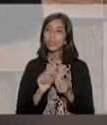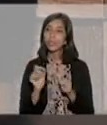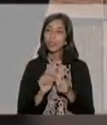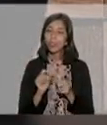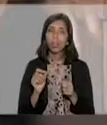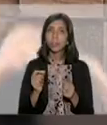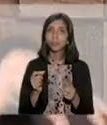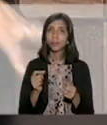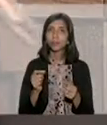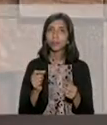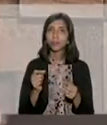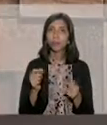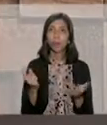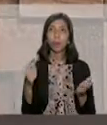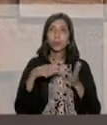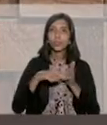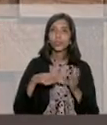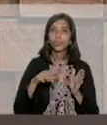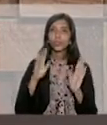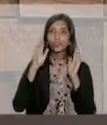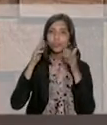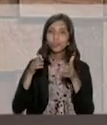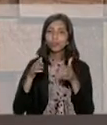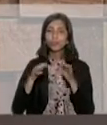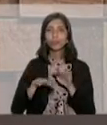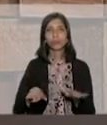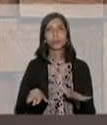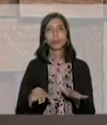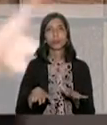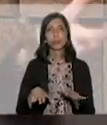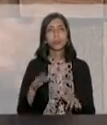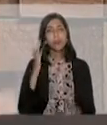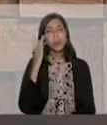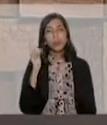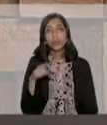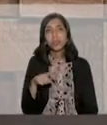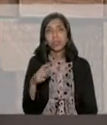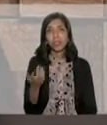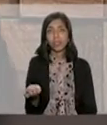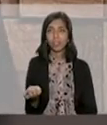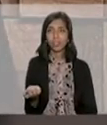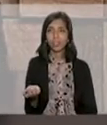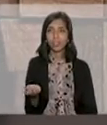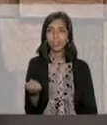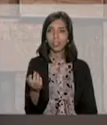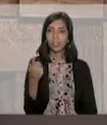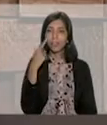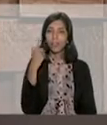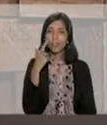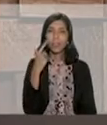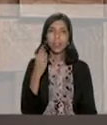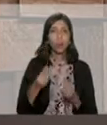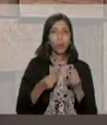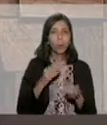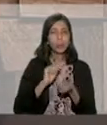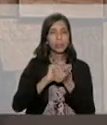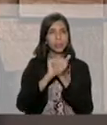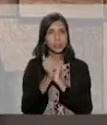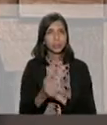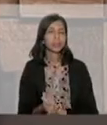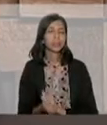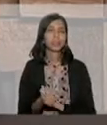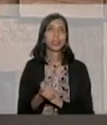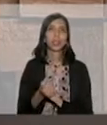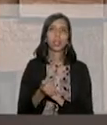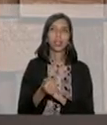é subjetivo e objetivar esse conflito. Né? Eu acho que é isso, é a adequação, é você pensar,